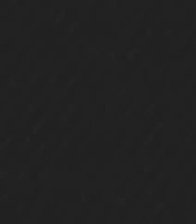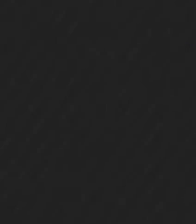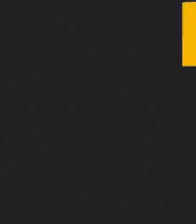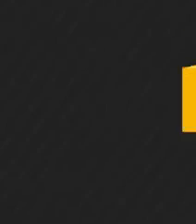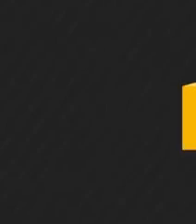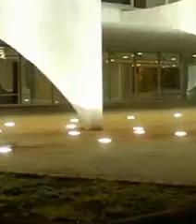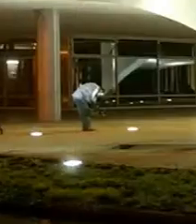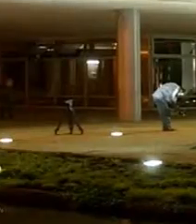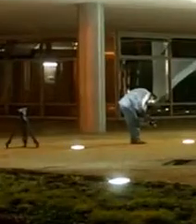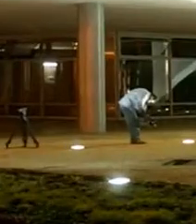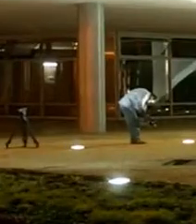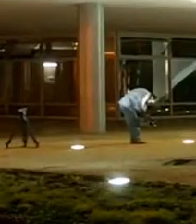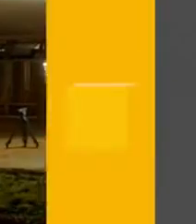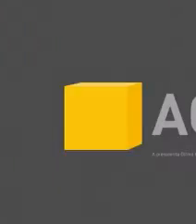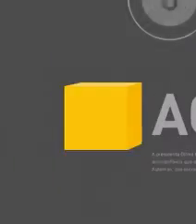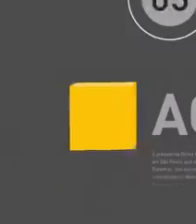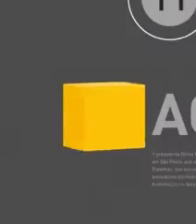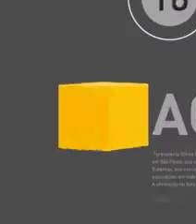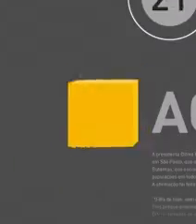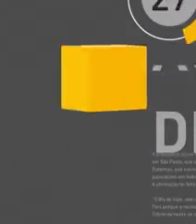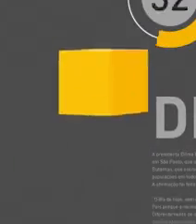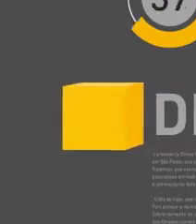E aí